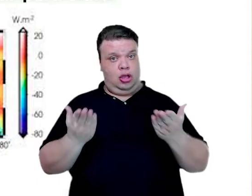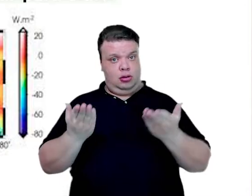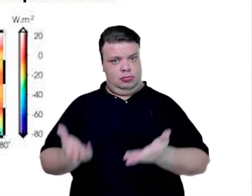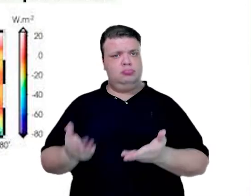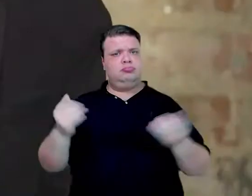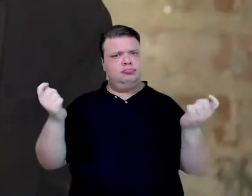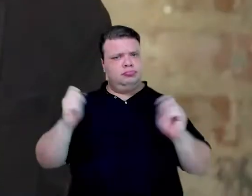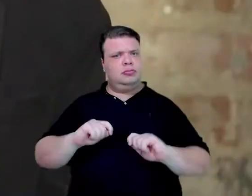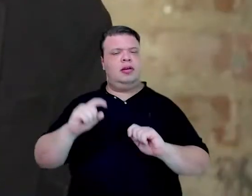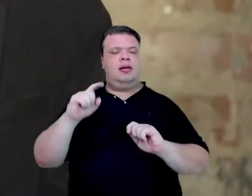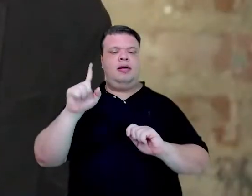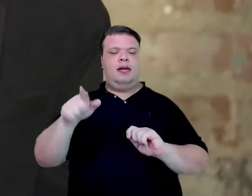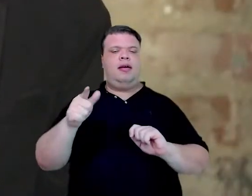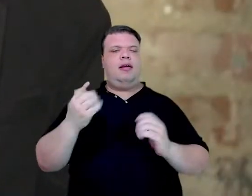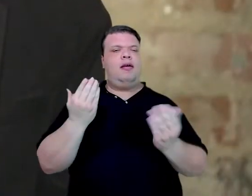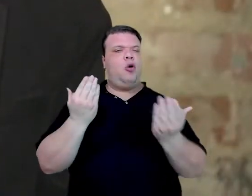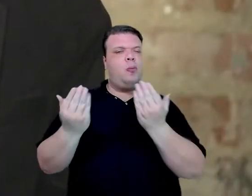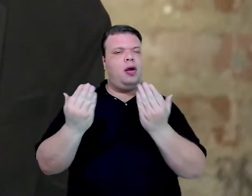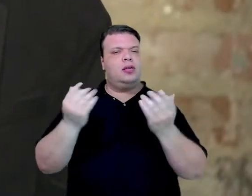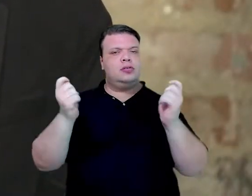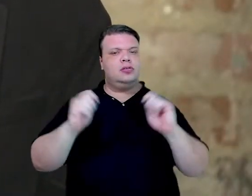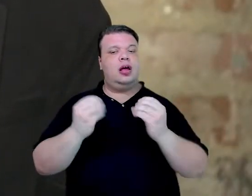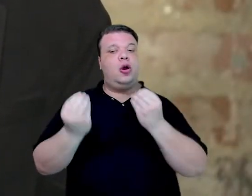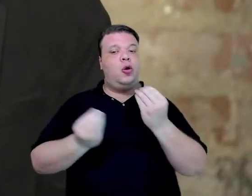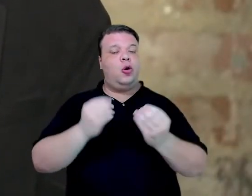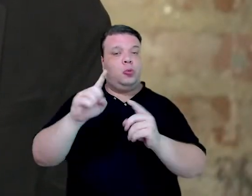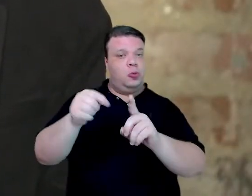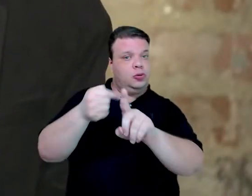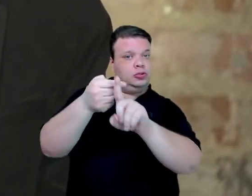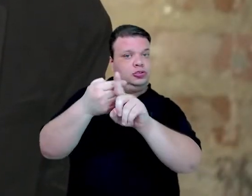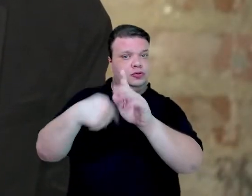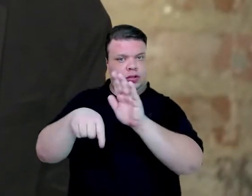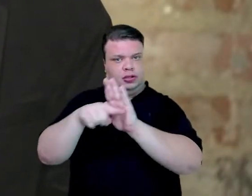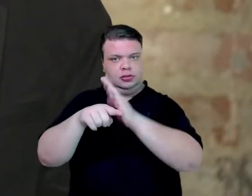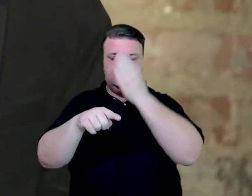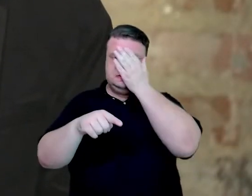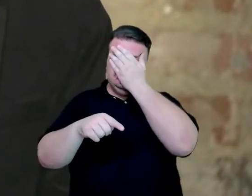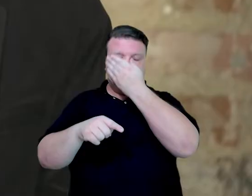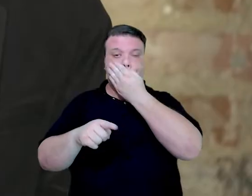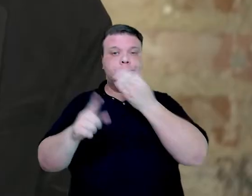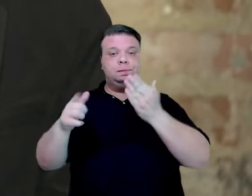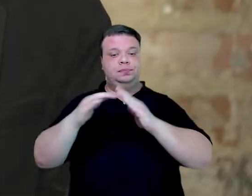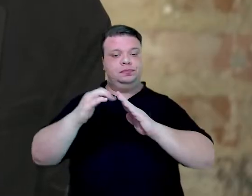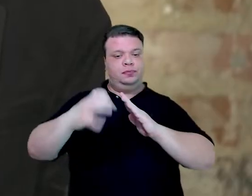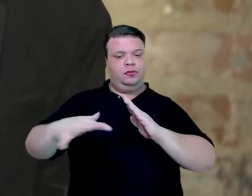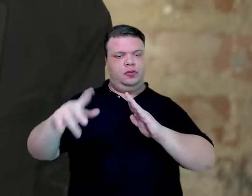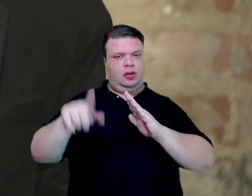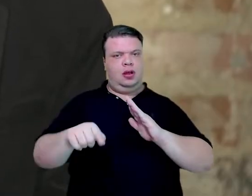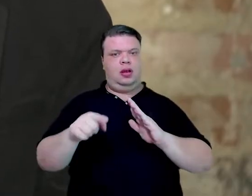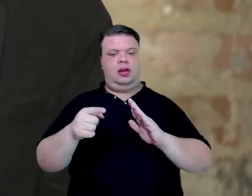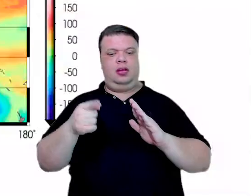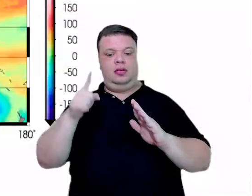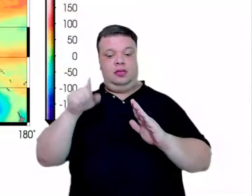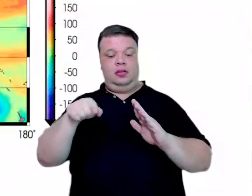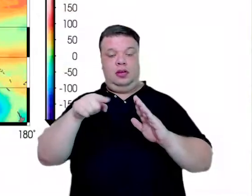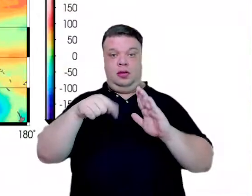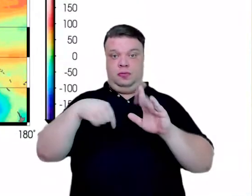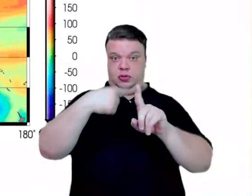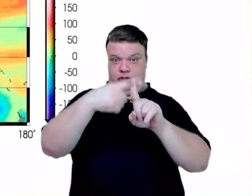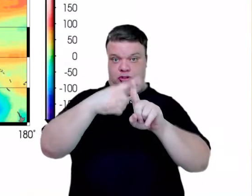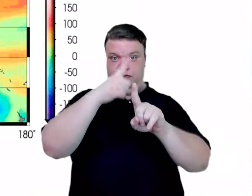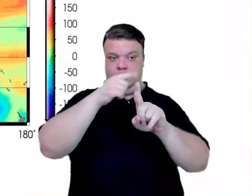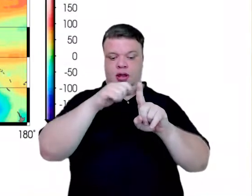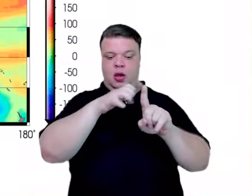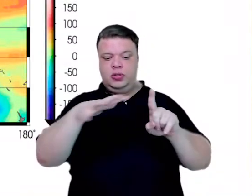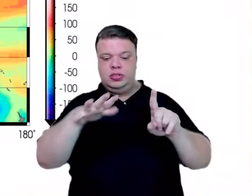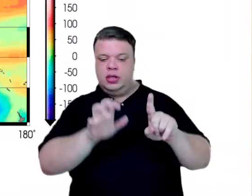sensível. Dito isso, a gente pode fazer uma analogia em relação a como se dá os fluxos negativos e positivos. Ou seja, o